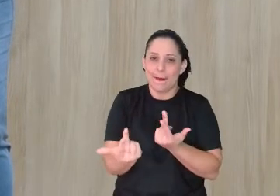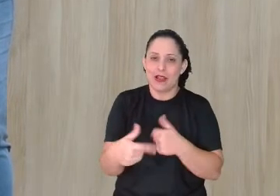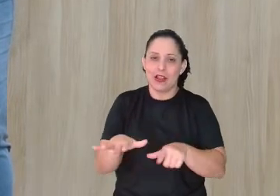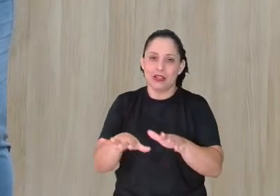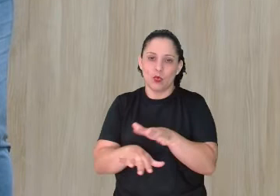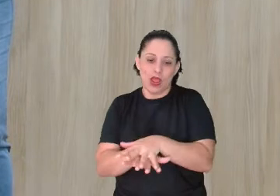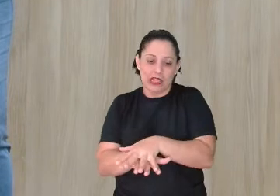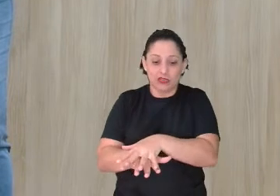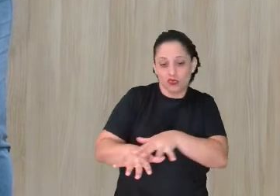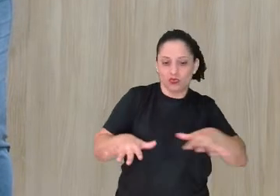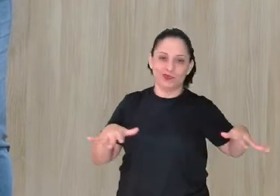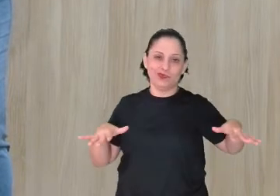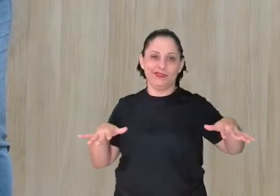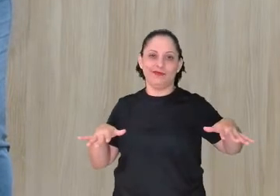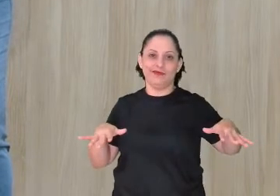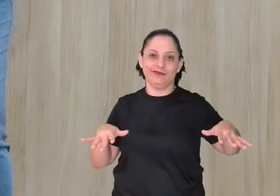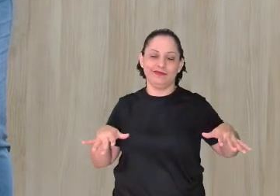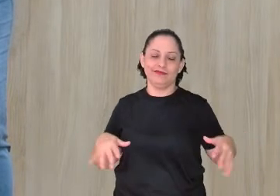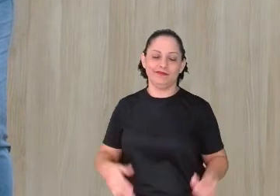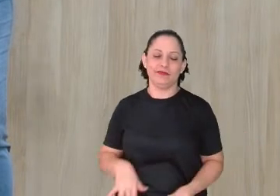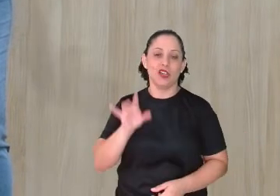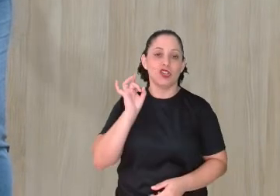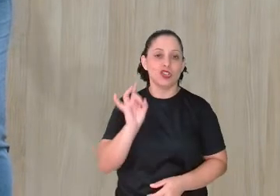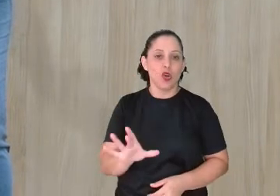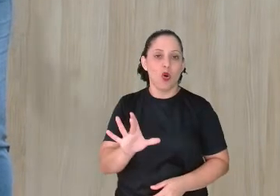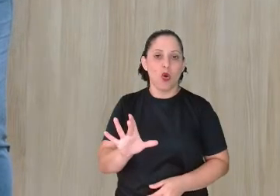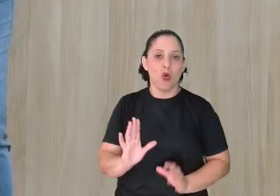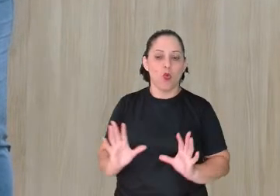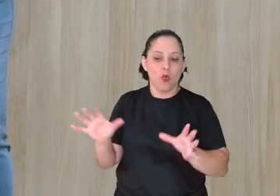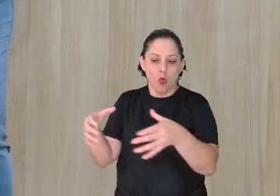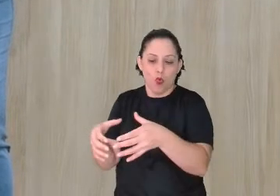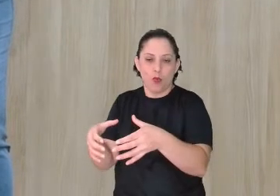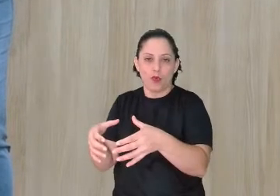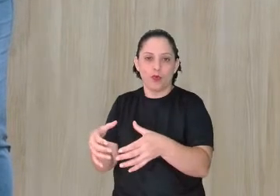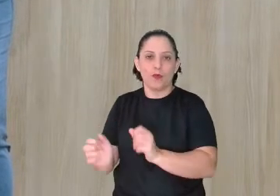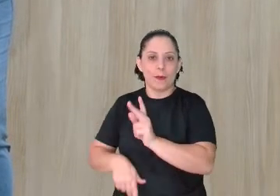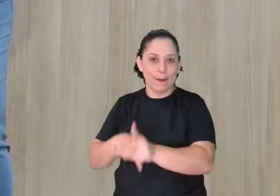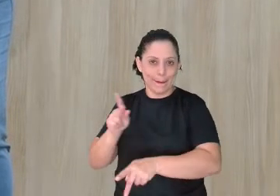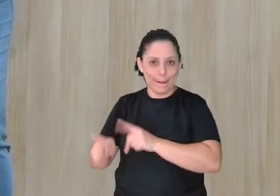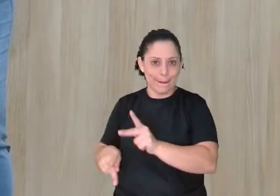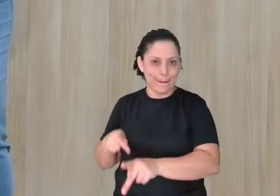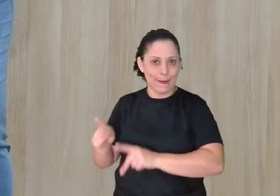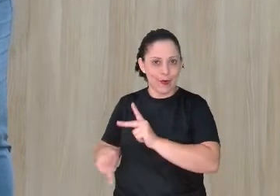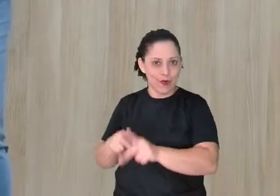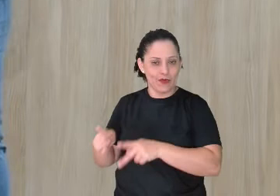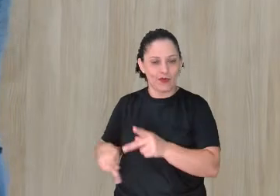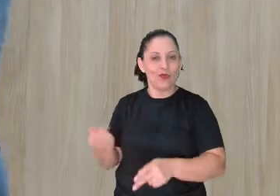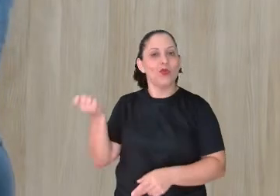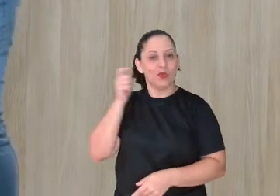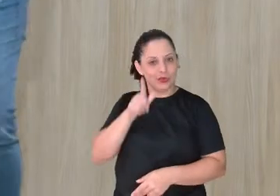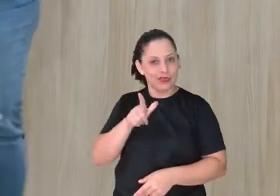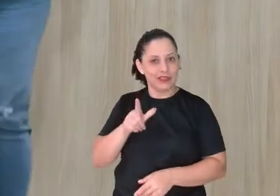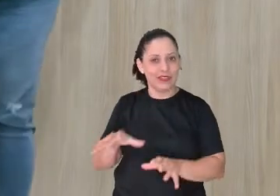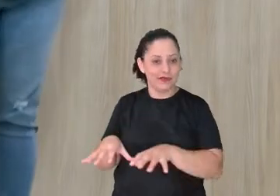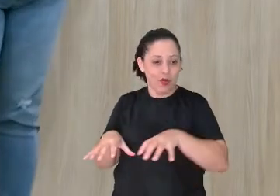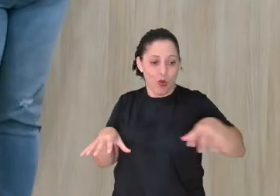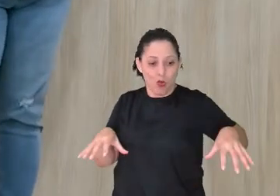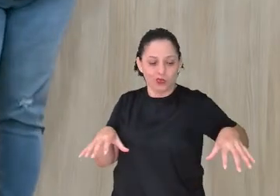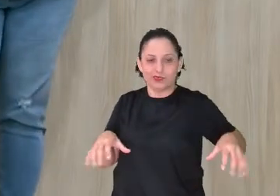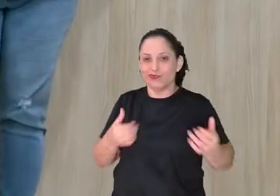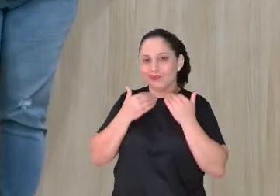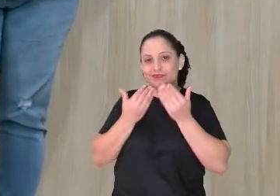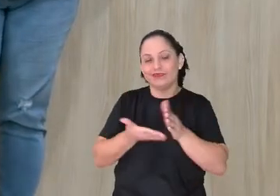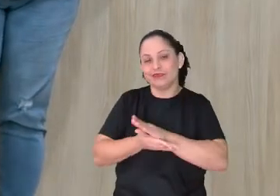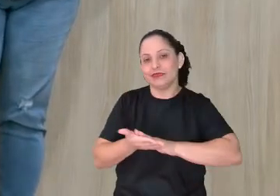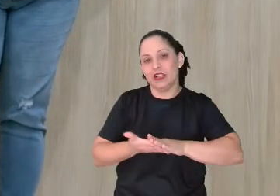Isso. alguns, né, professora? E aí beneficiando só uma parte da população, né, nesse caso, tá? Se você não